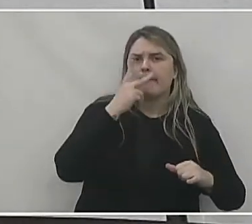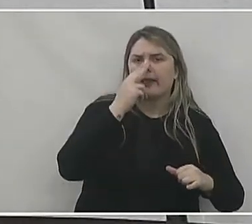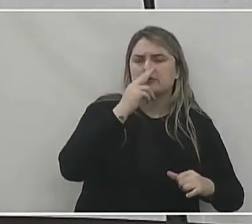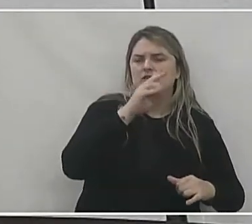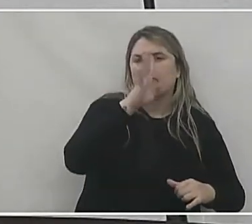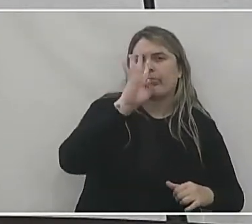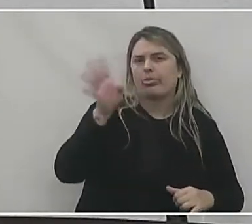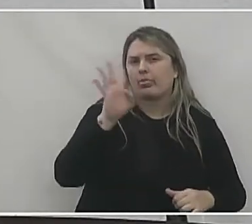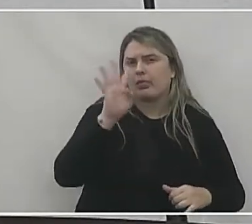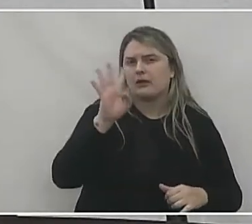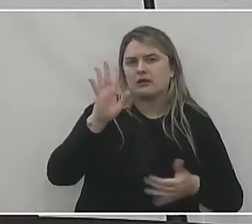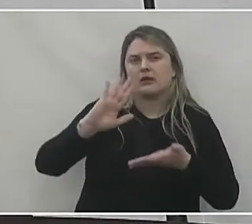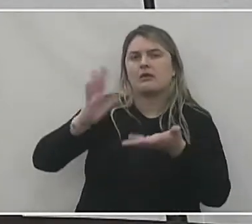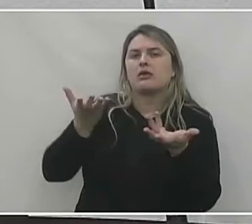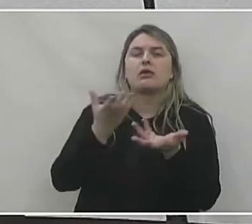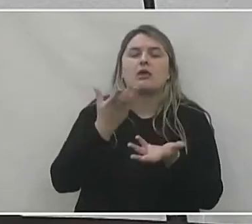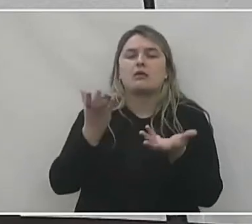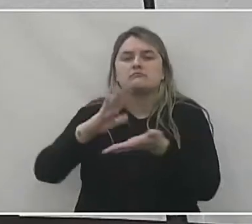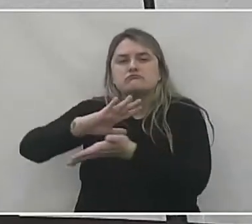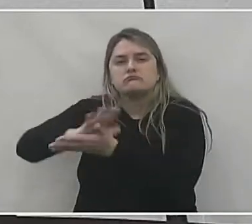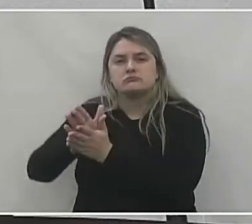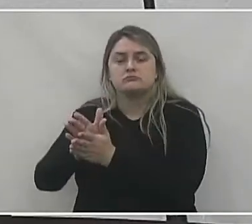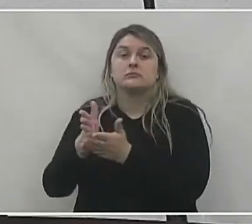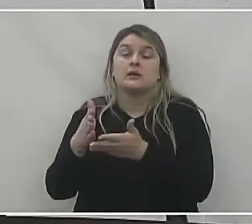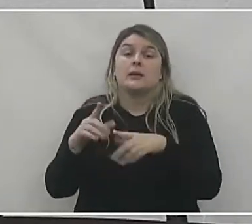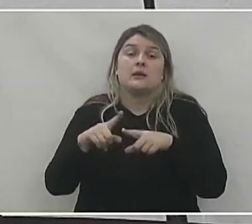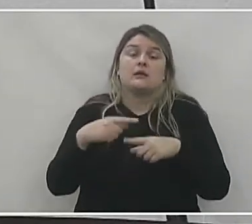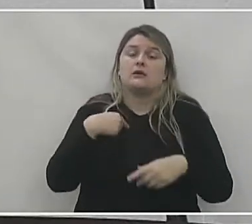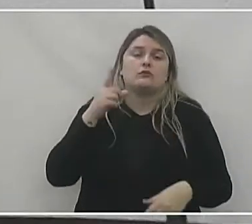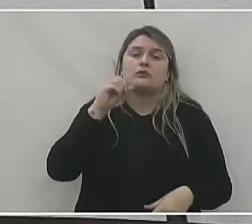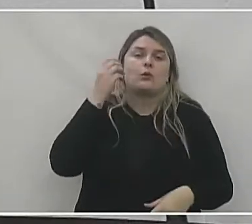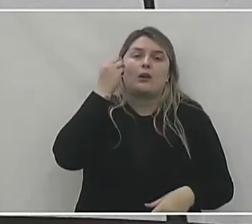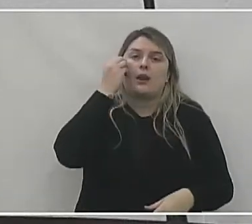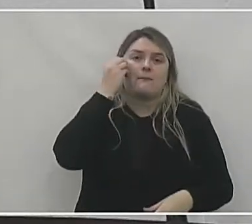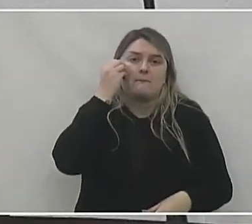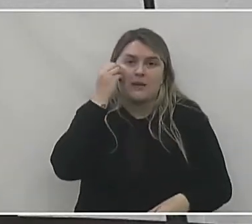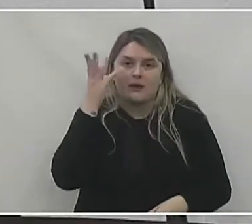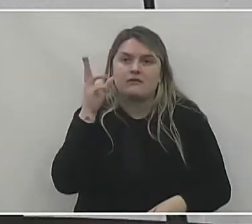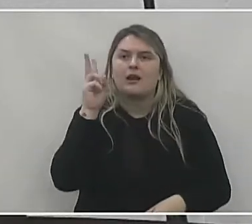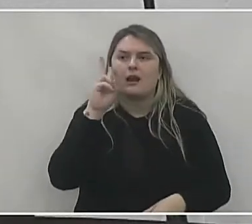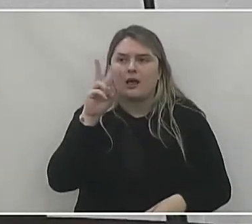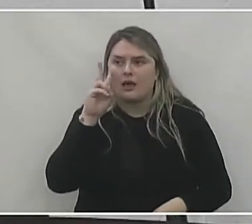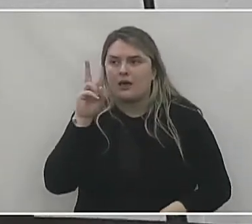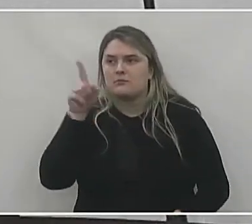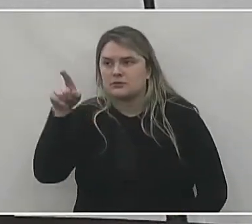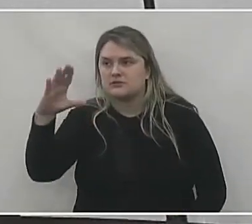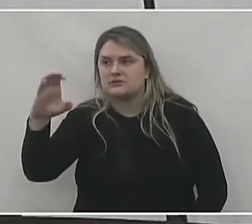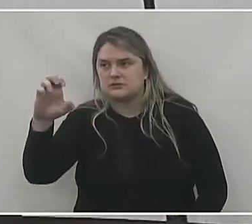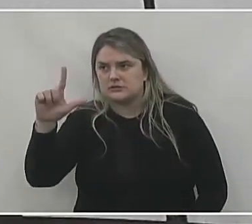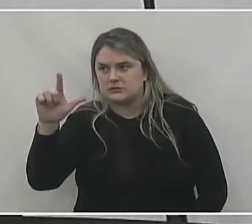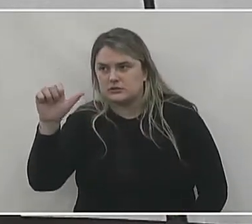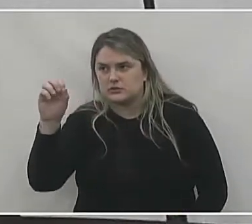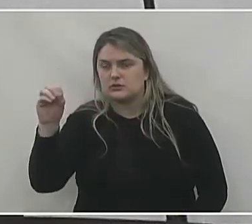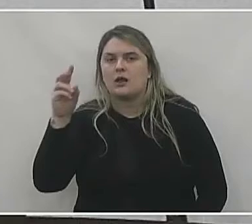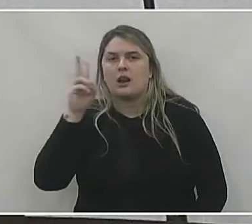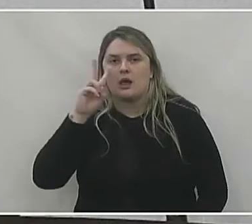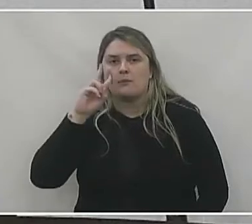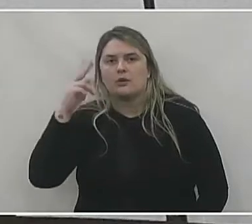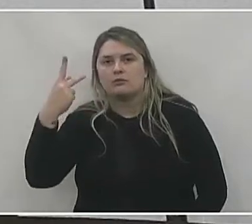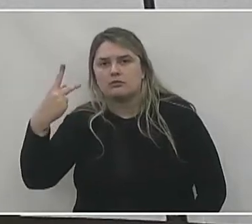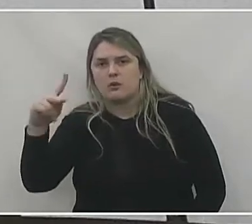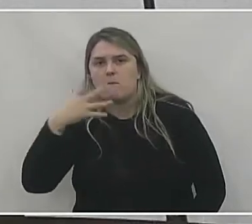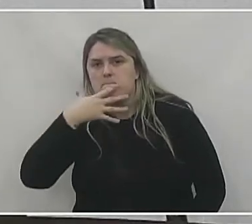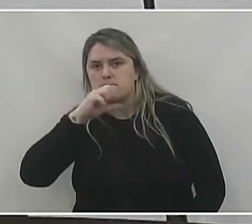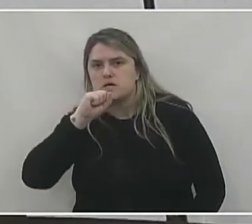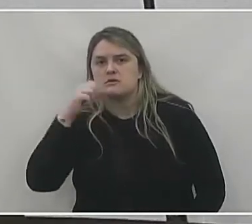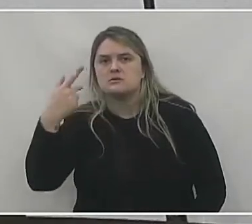e te destroem. Mas é a vida. E quero dizer que eu não lembrava, lembro do Celso Rocha, lembro do teu pai,